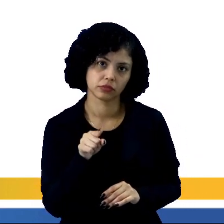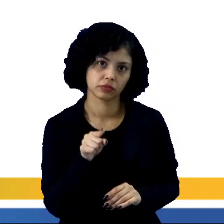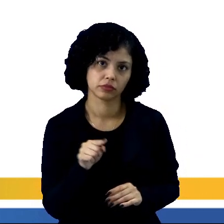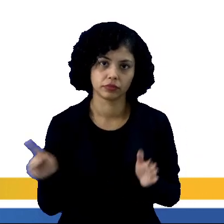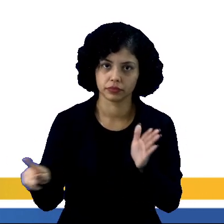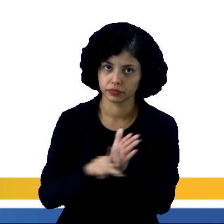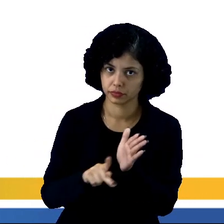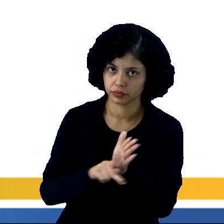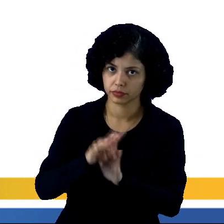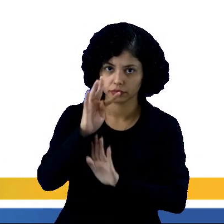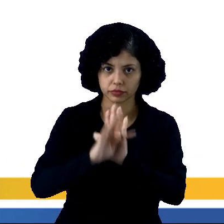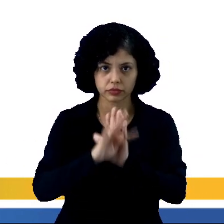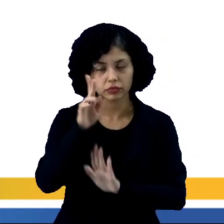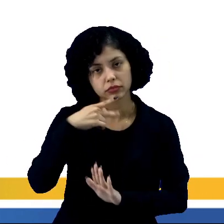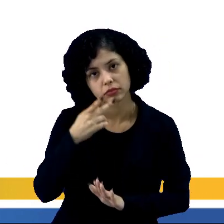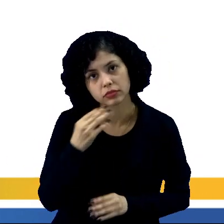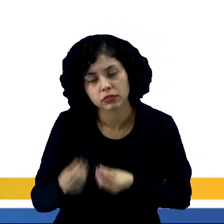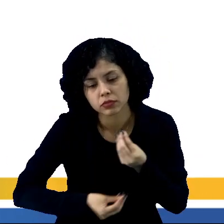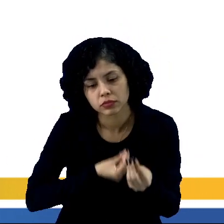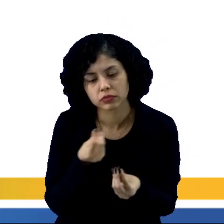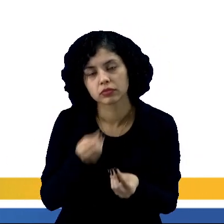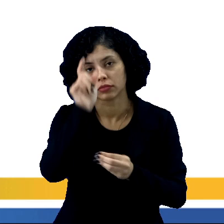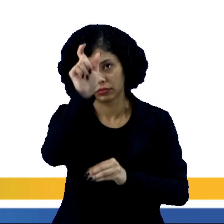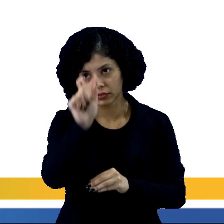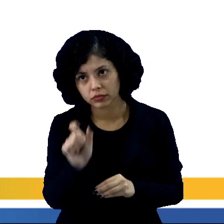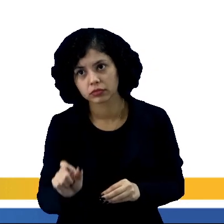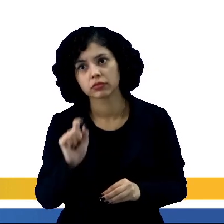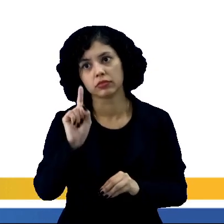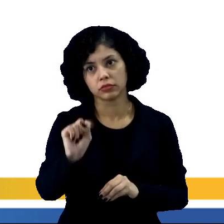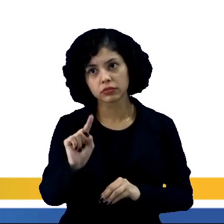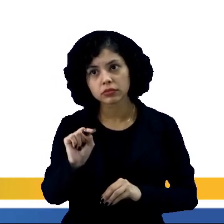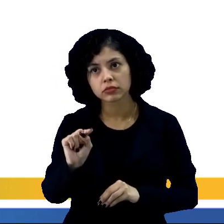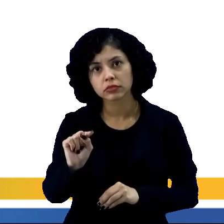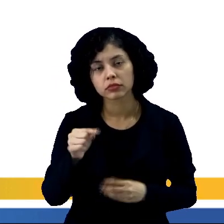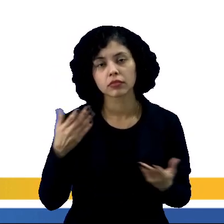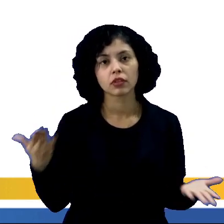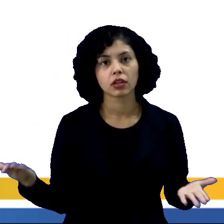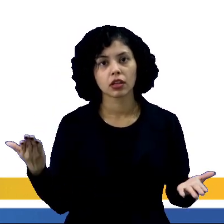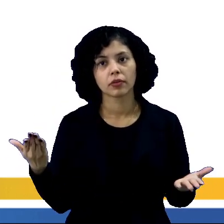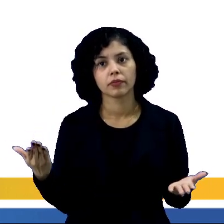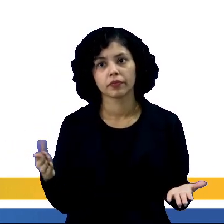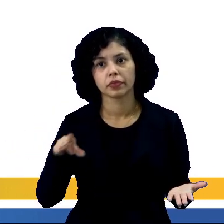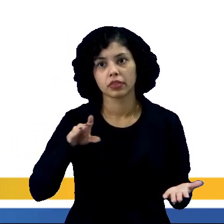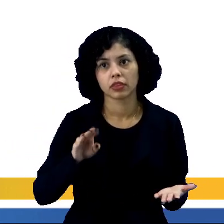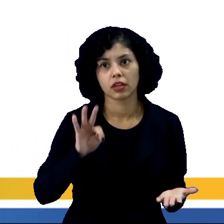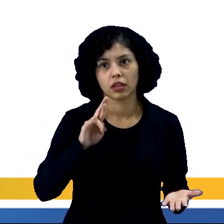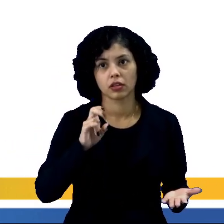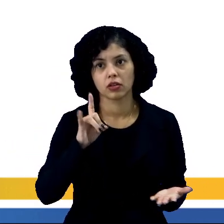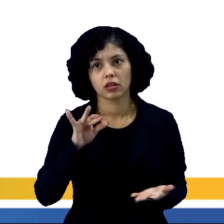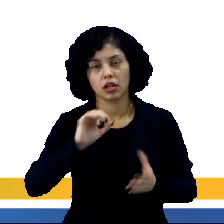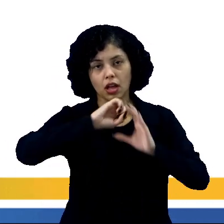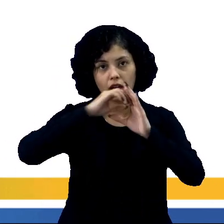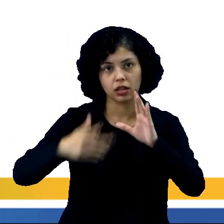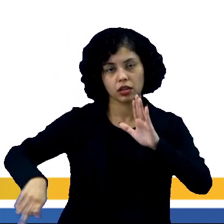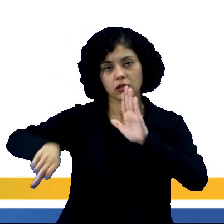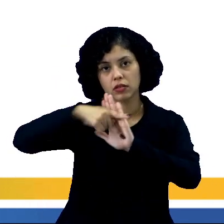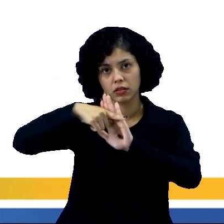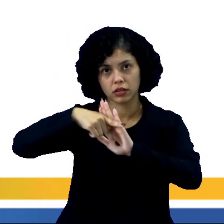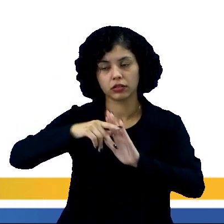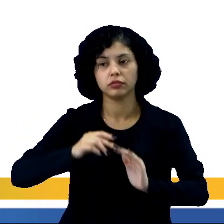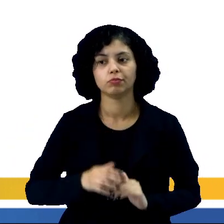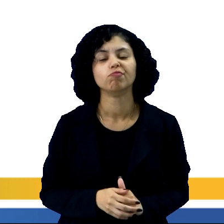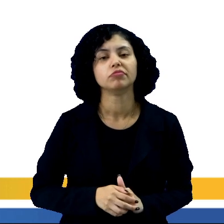o próprio texto ele vai dizer como que aquele personagem é, né? Que é a heterocaracterização,